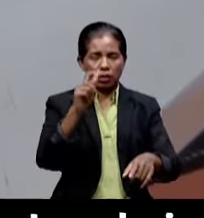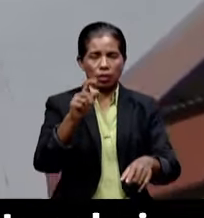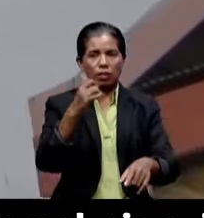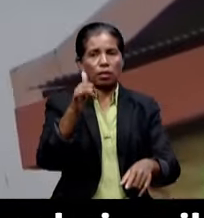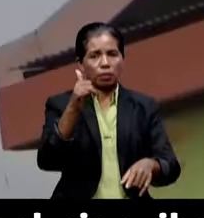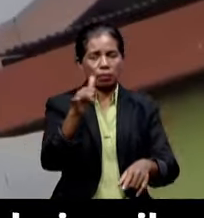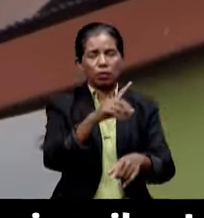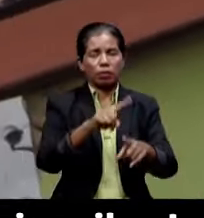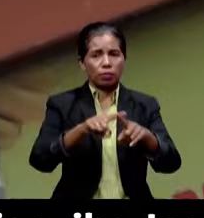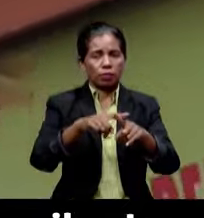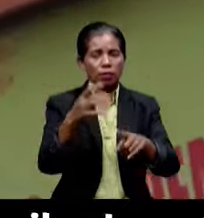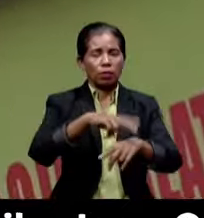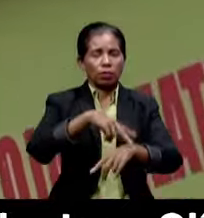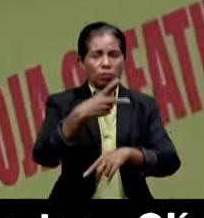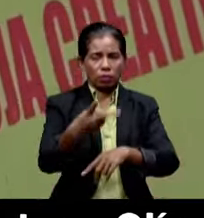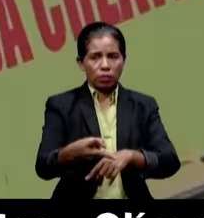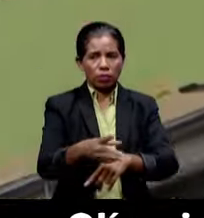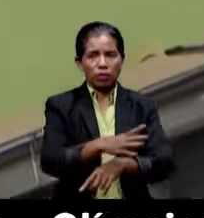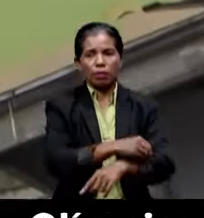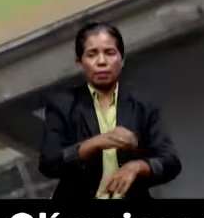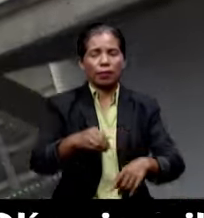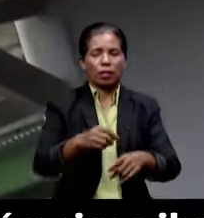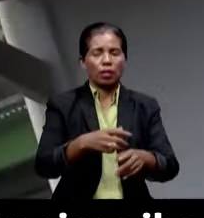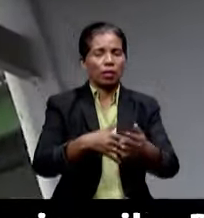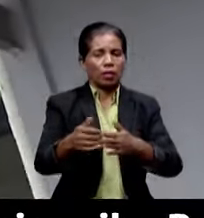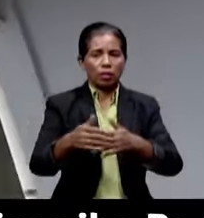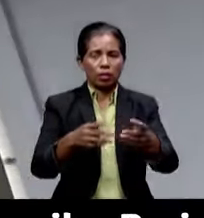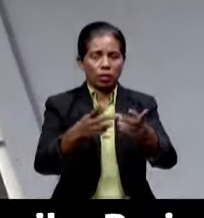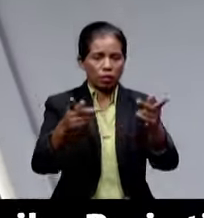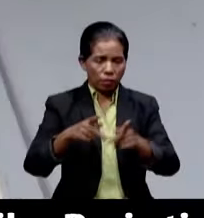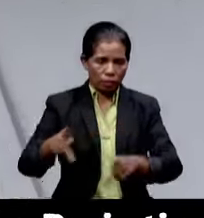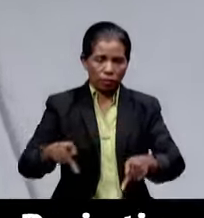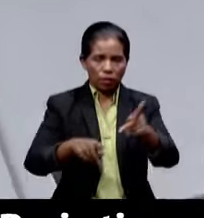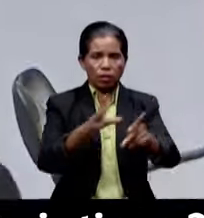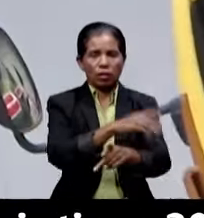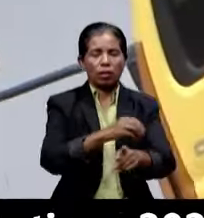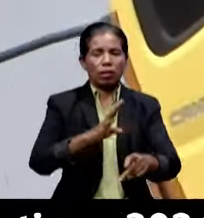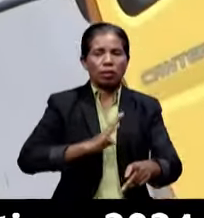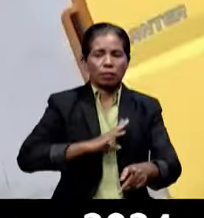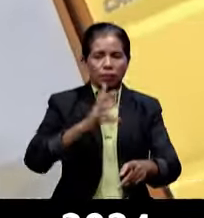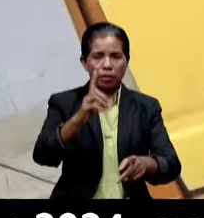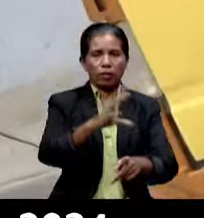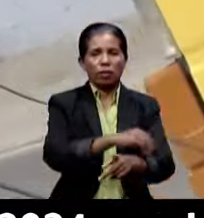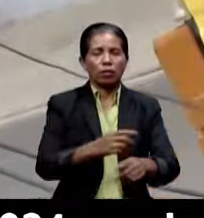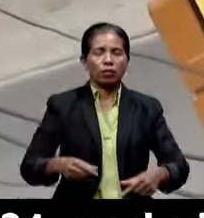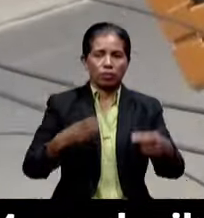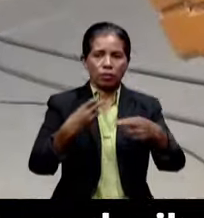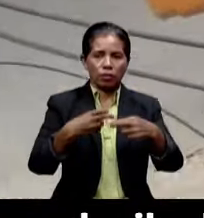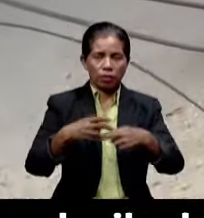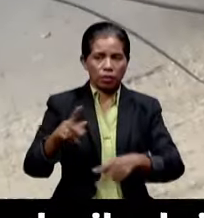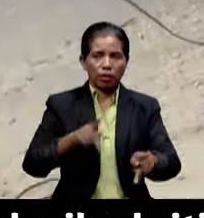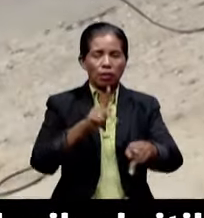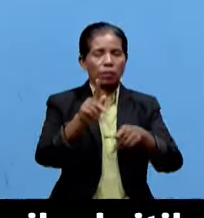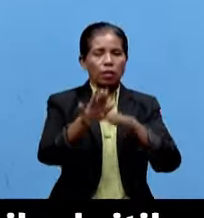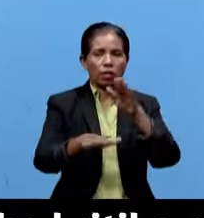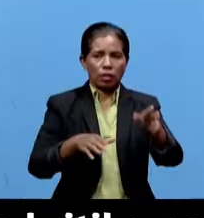Telemor no Telcomcel, Mono e Harai, no balu tabela runguranga e hafatim público, área bidau acolher um, onde foi ameaça para a comunidade de